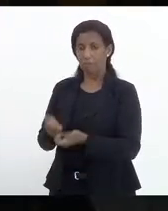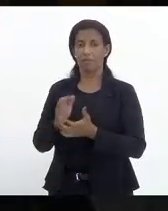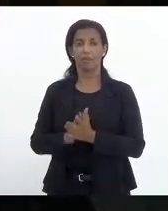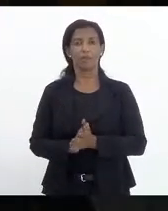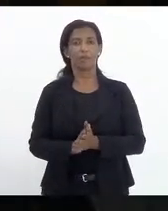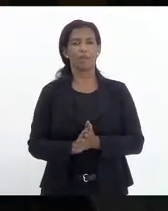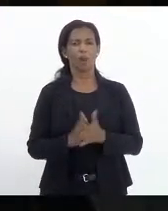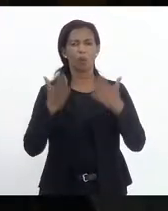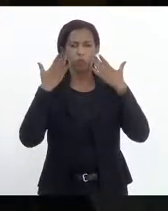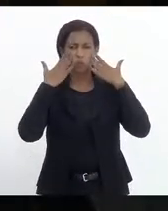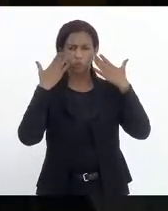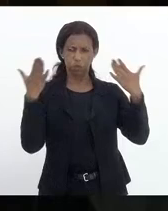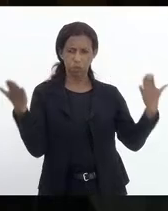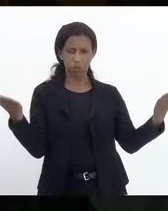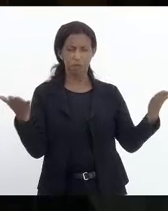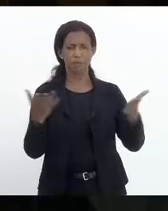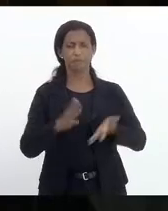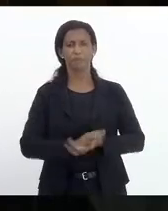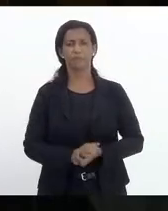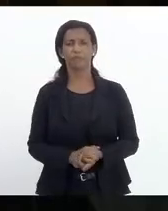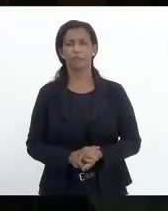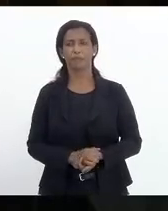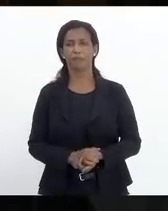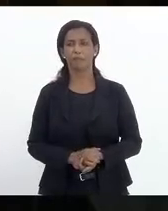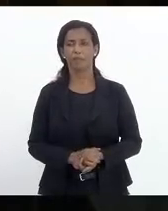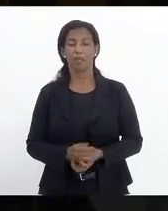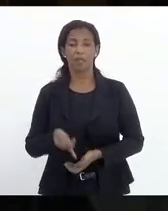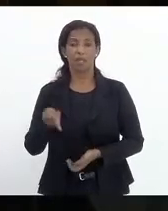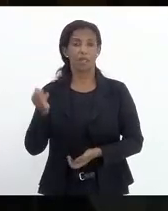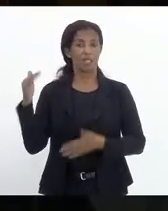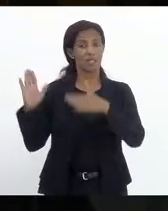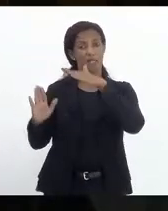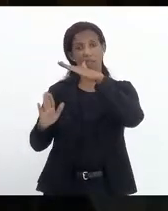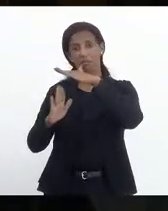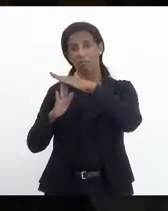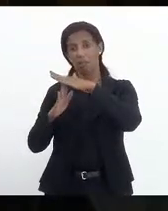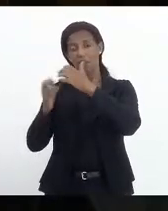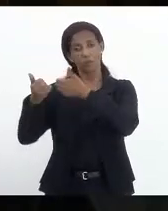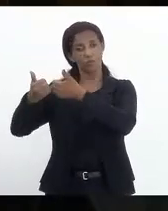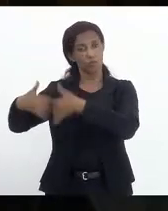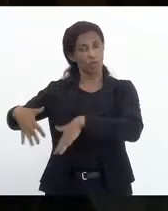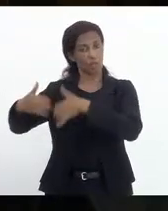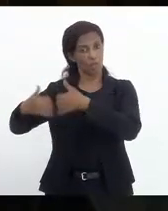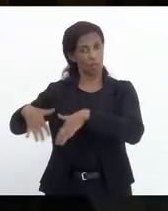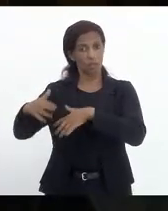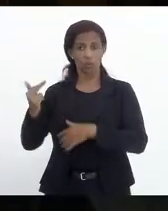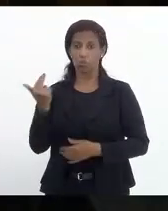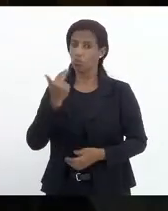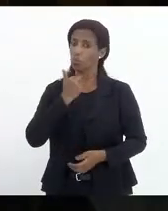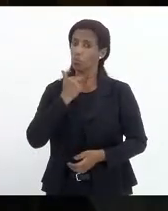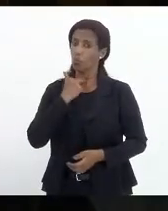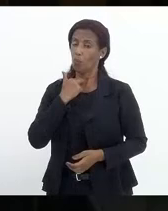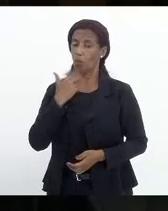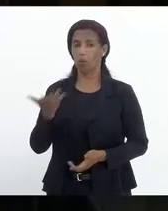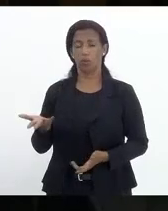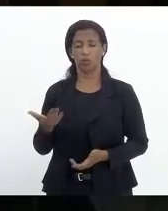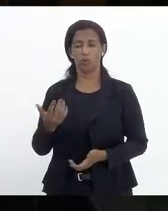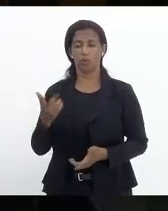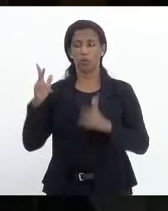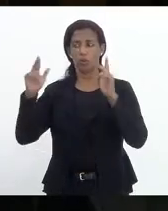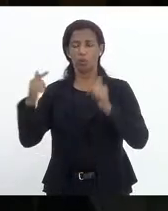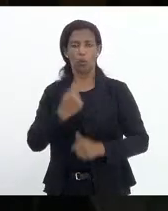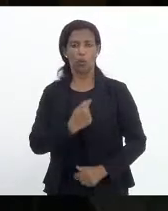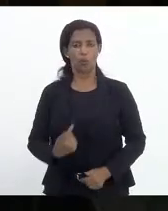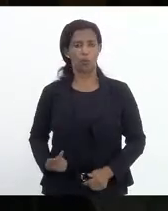e publicamente é que esse teste tanto de gastos não pode conseguiria o